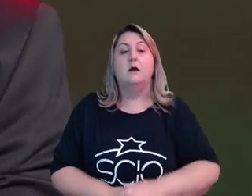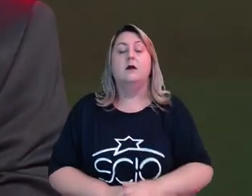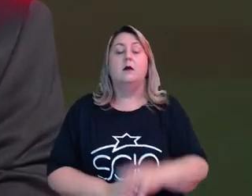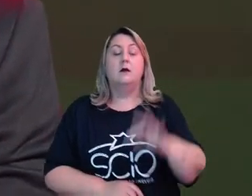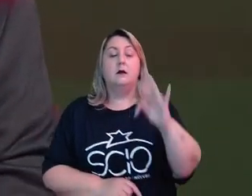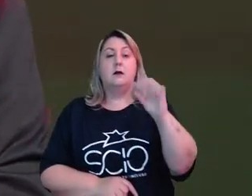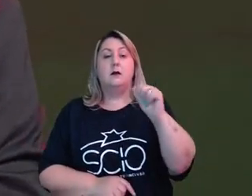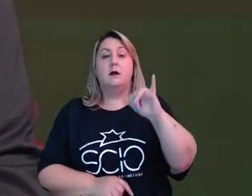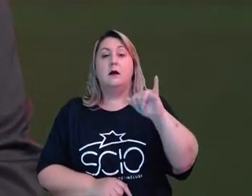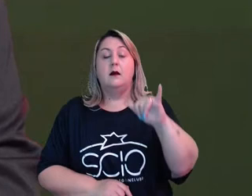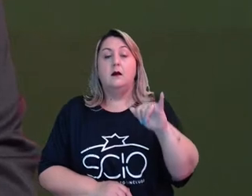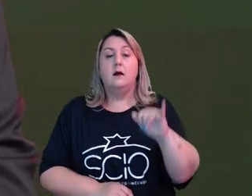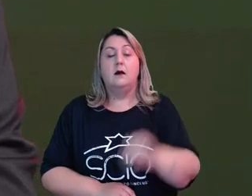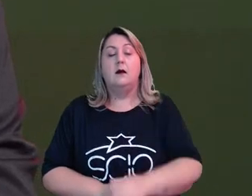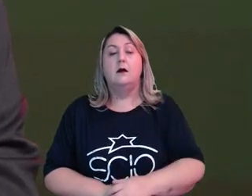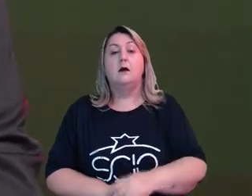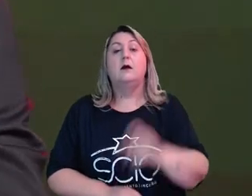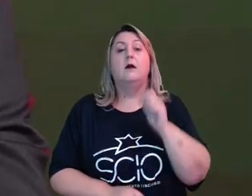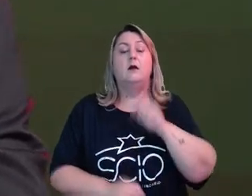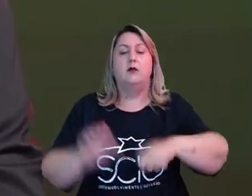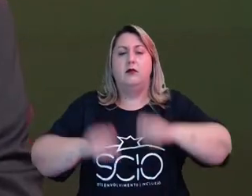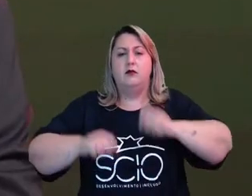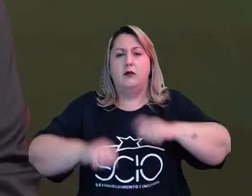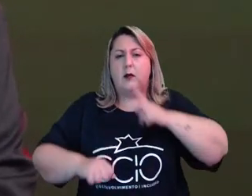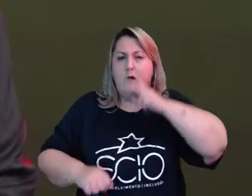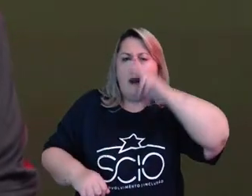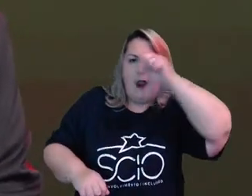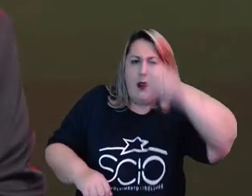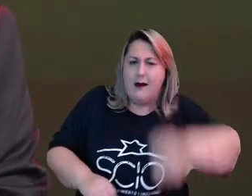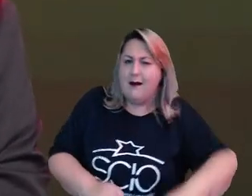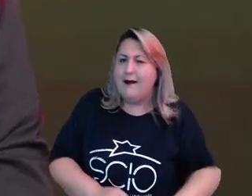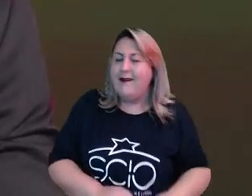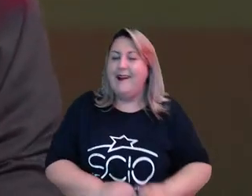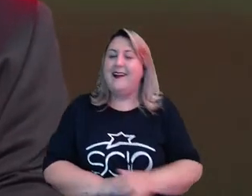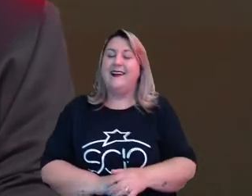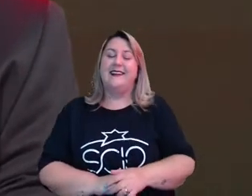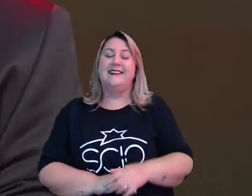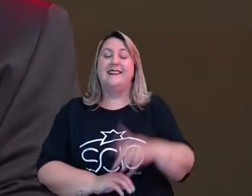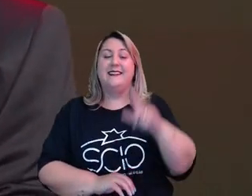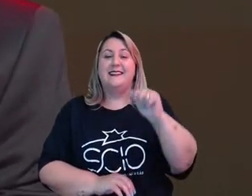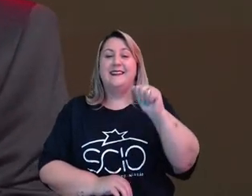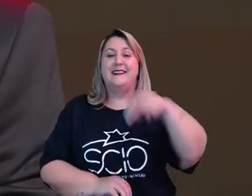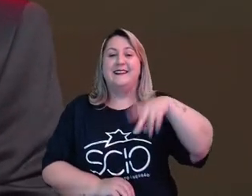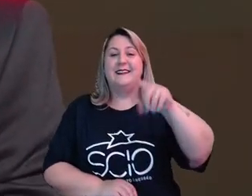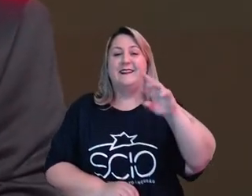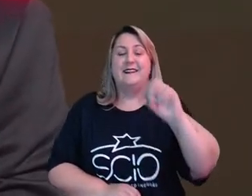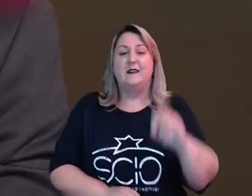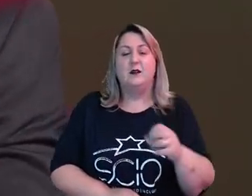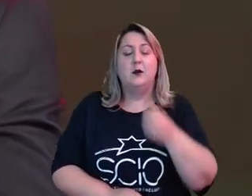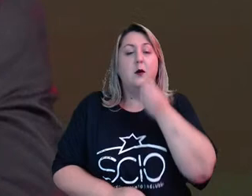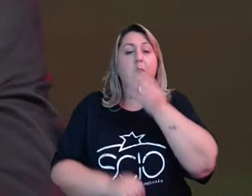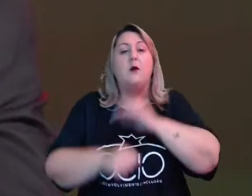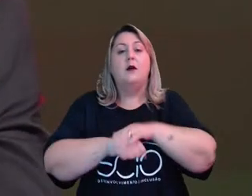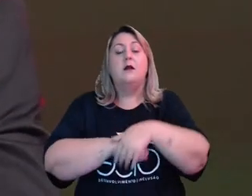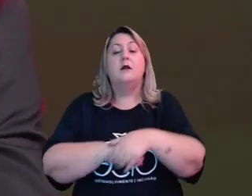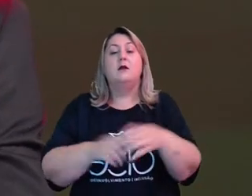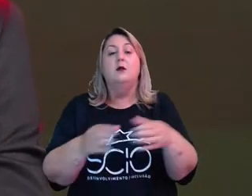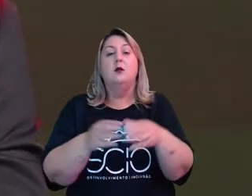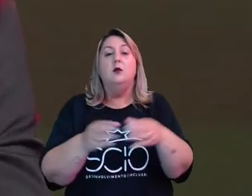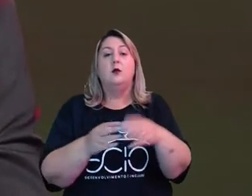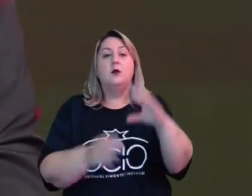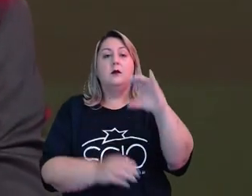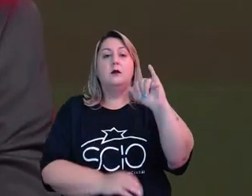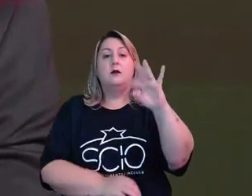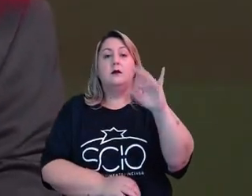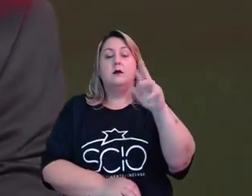Thales Souza, e aí, pegou a bateria aí? Tamo forte na bateria. Isso aí, Leandro, boa noite galera da Citro Suco, boa